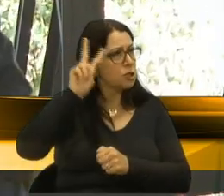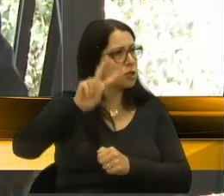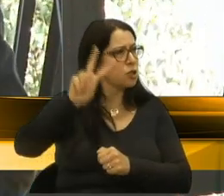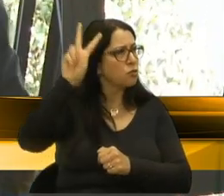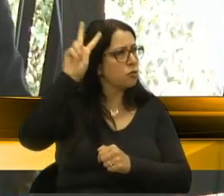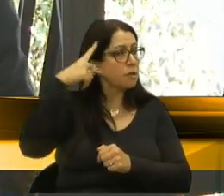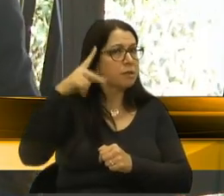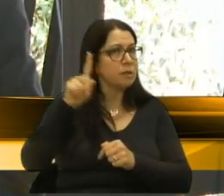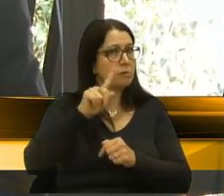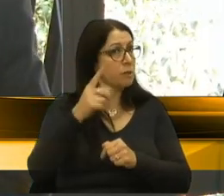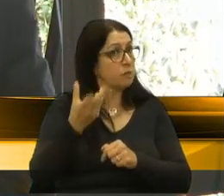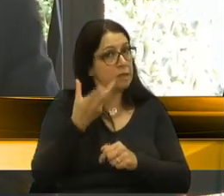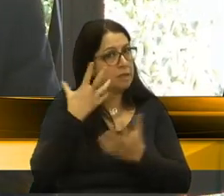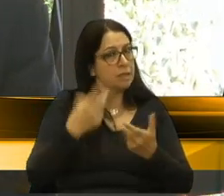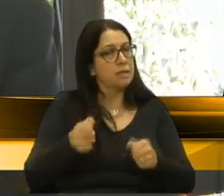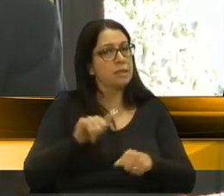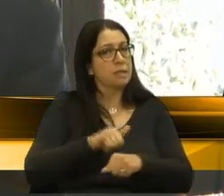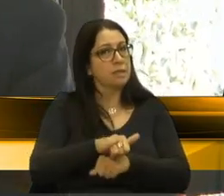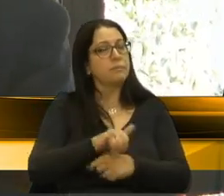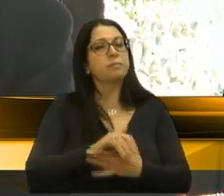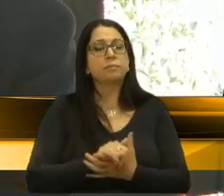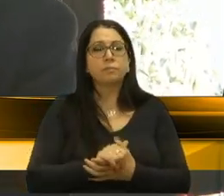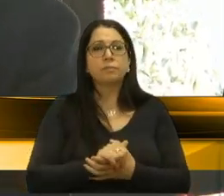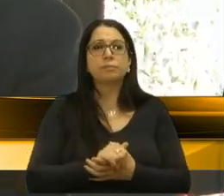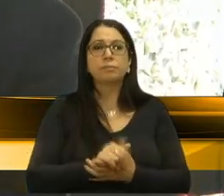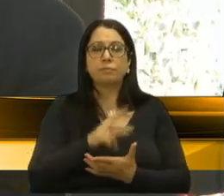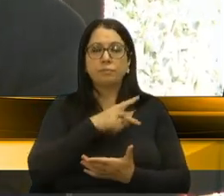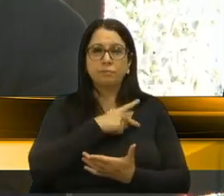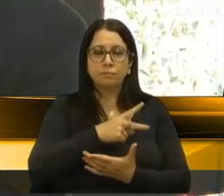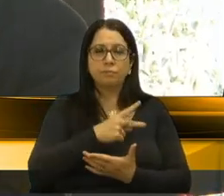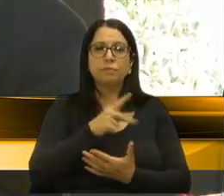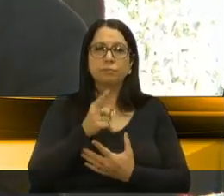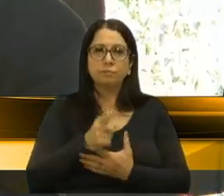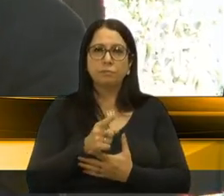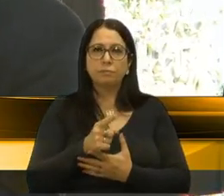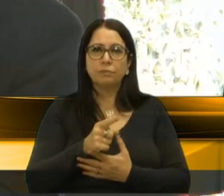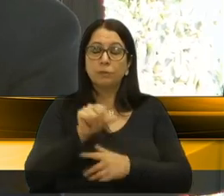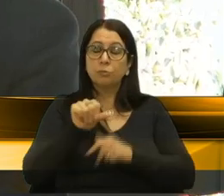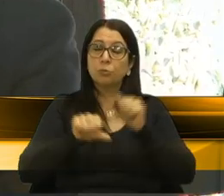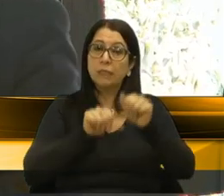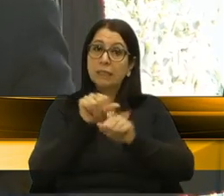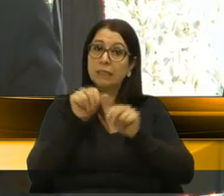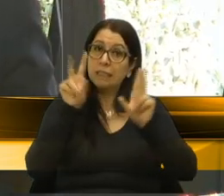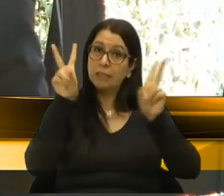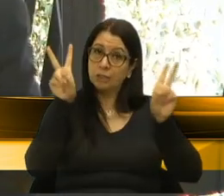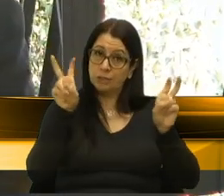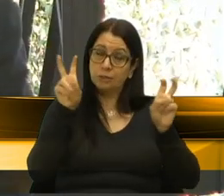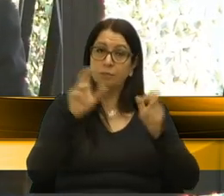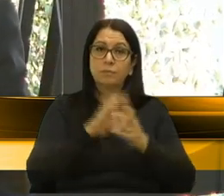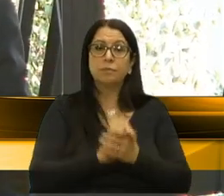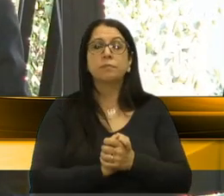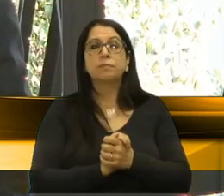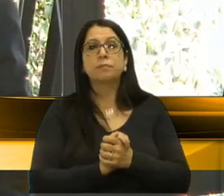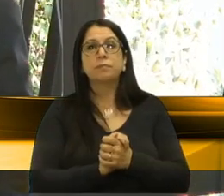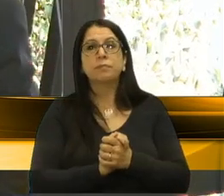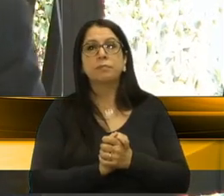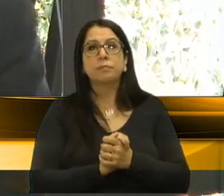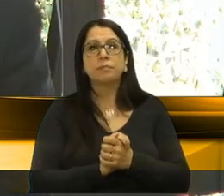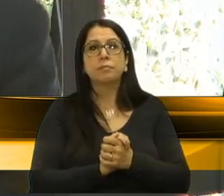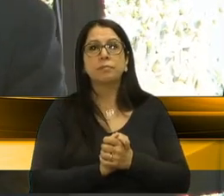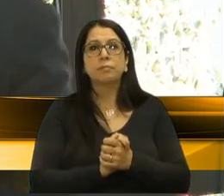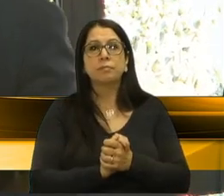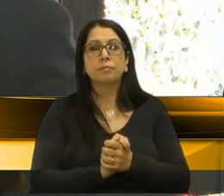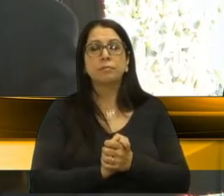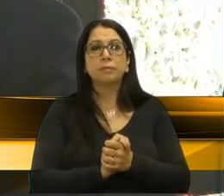não se deixaria enganar. Senhor presidente, eu quero mudar de assunto, porque, assim, eu peguei uma